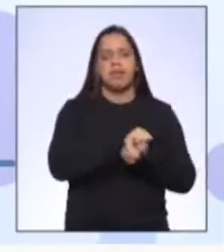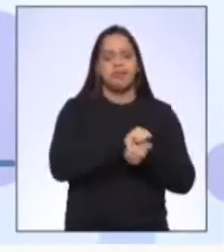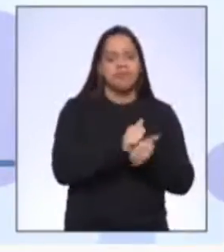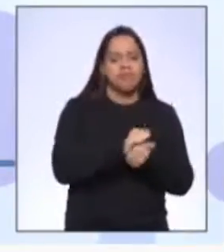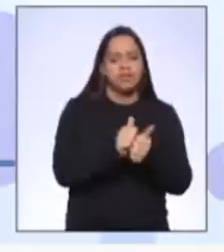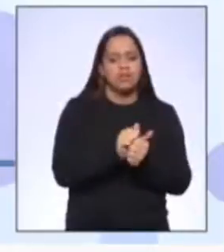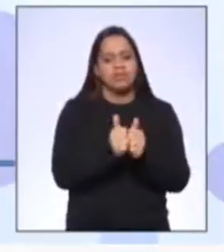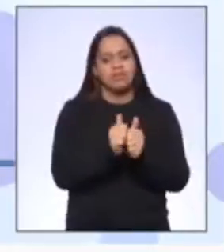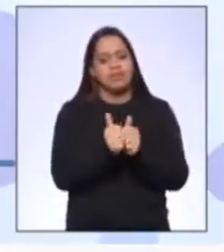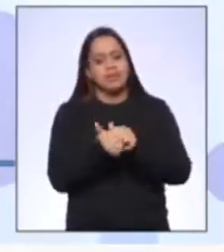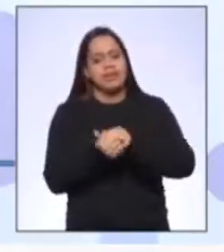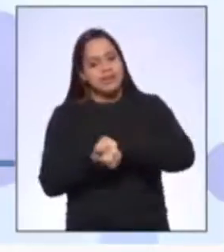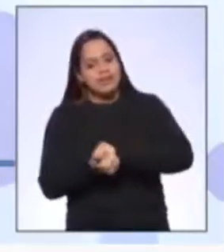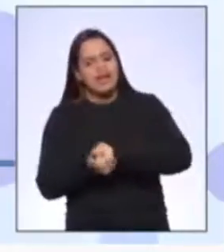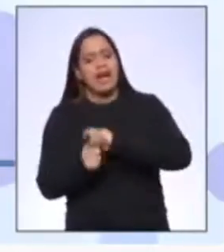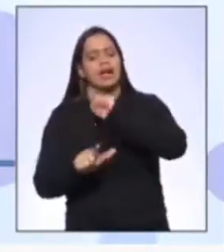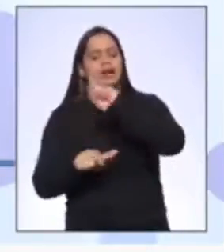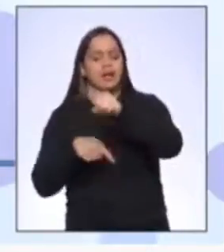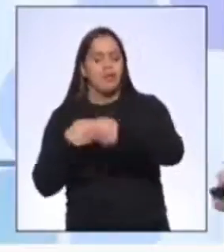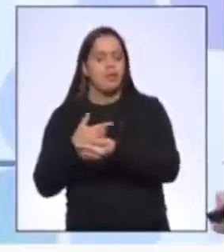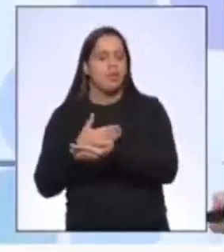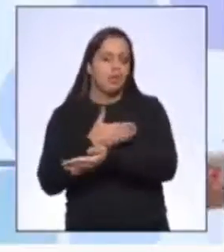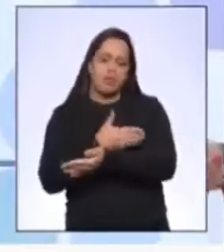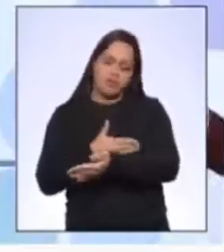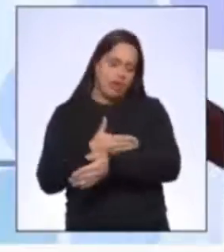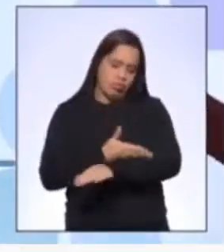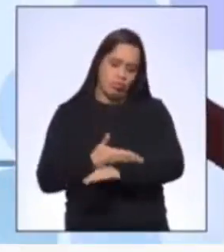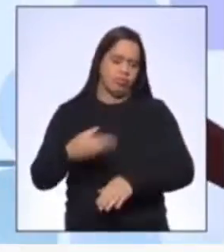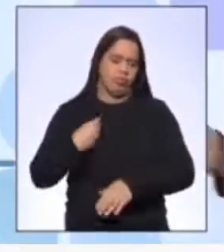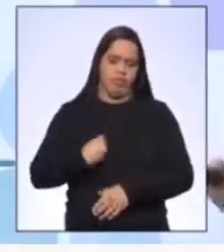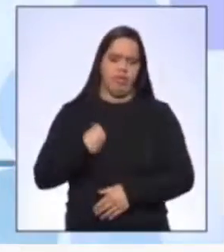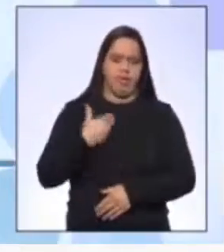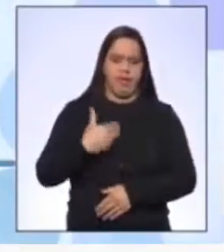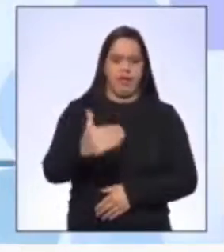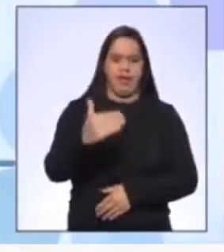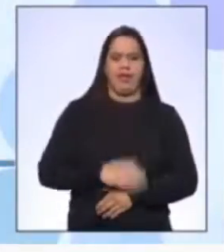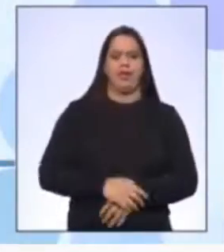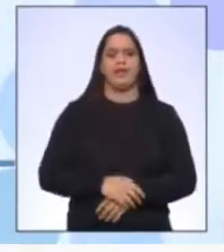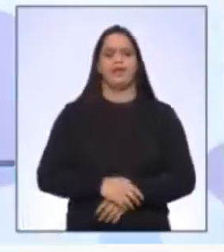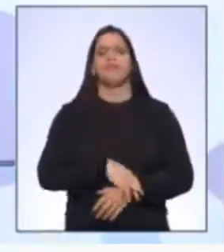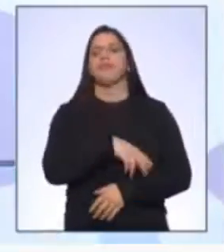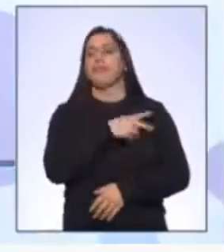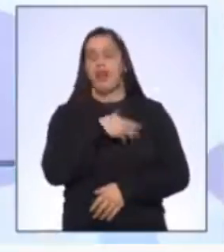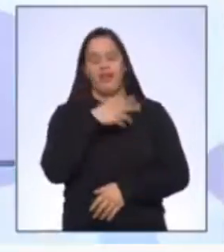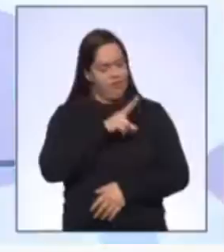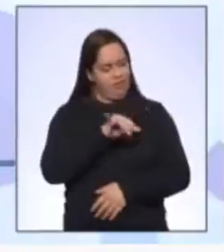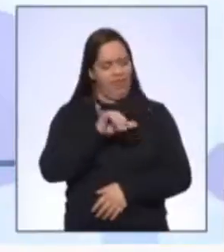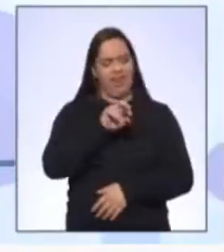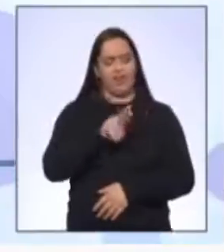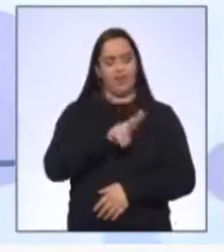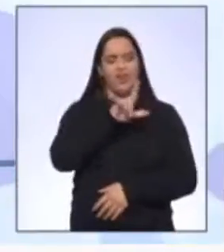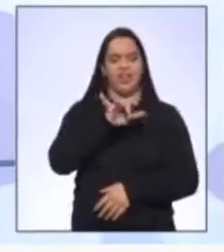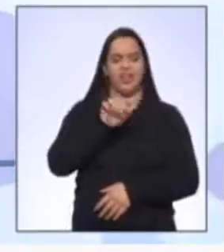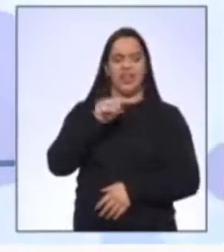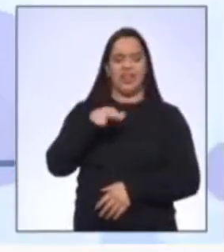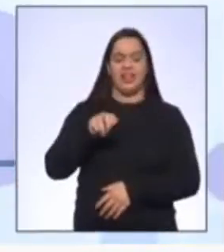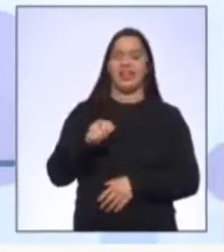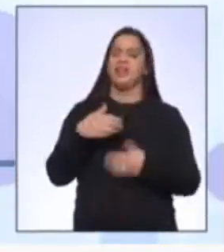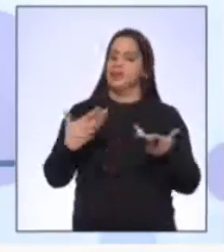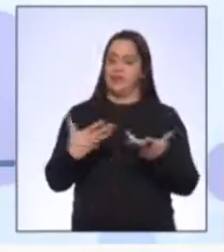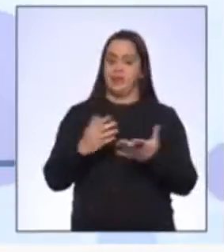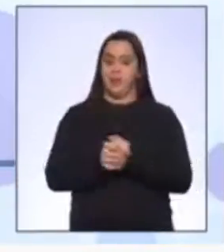e aí ela consegue e vai juliana by juliana então assim ó na jesus já já a gente